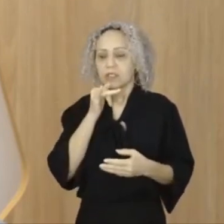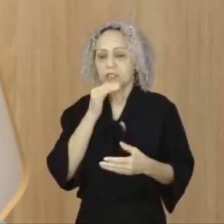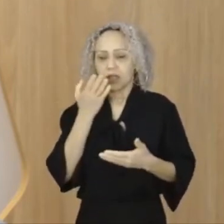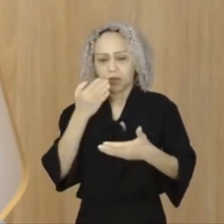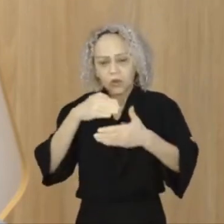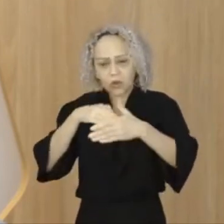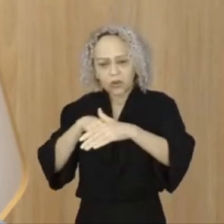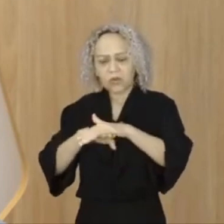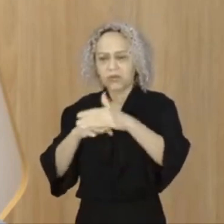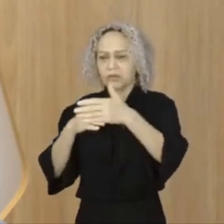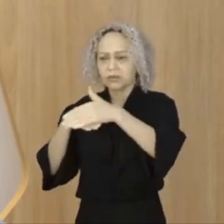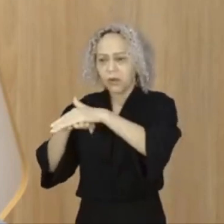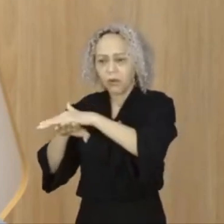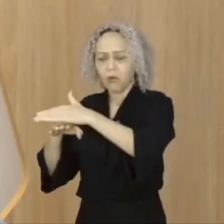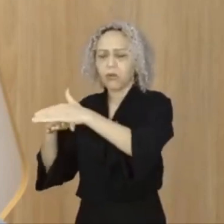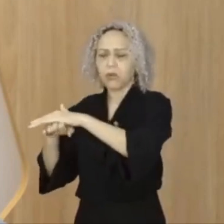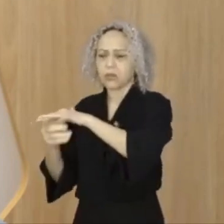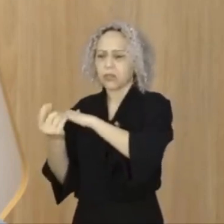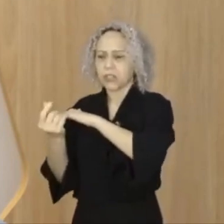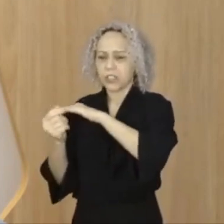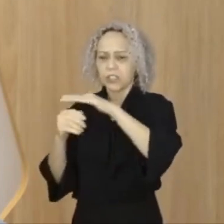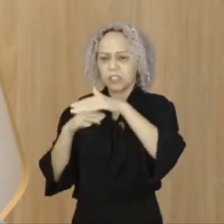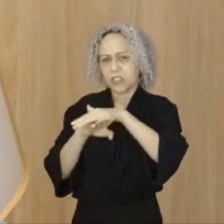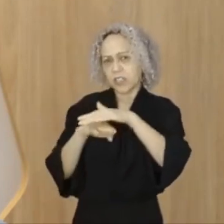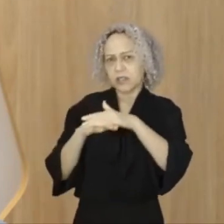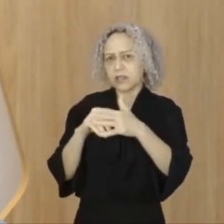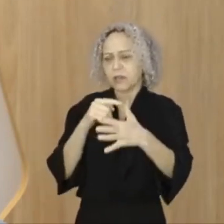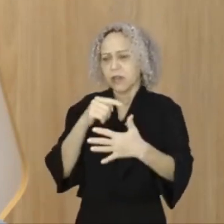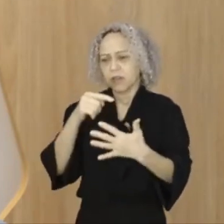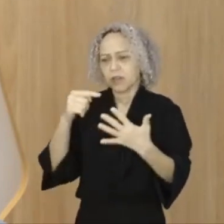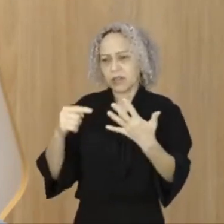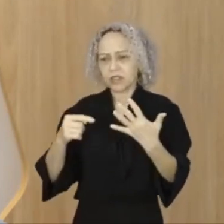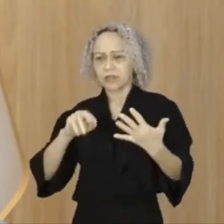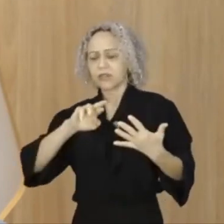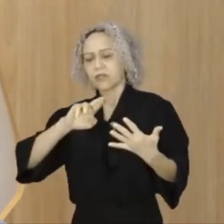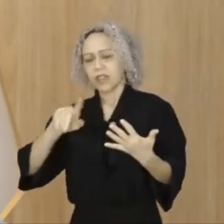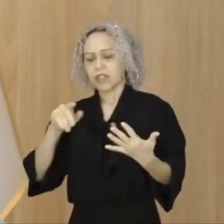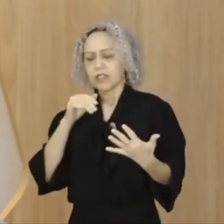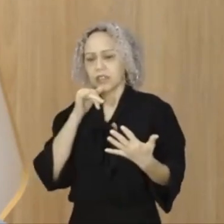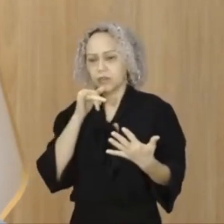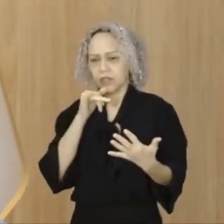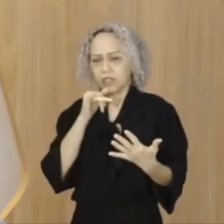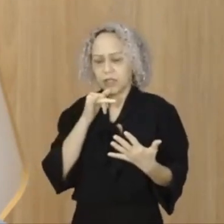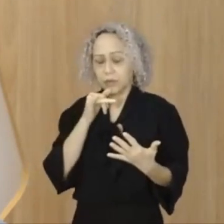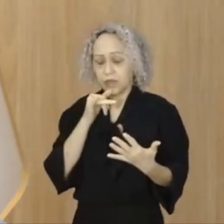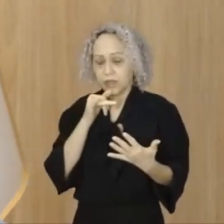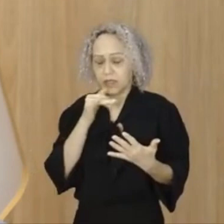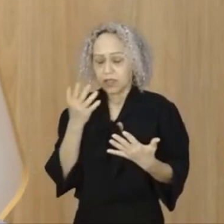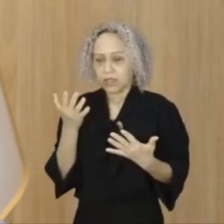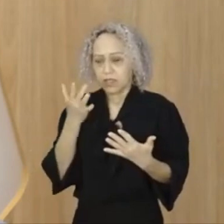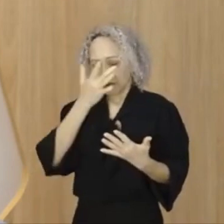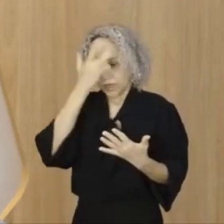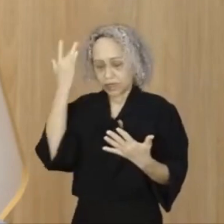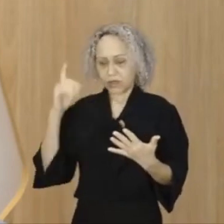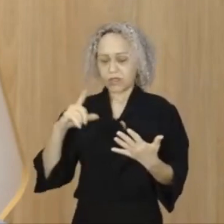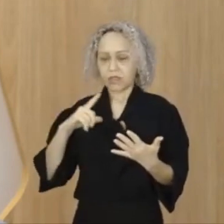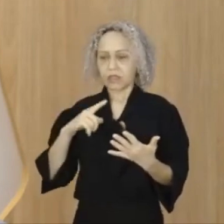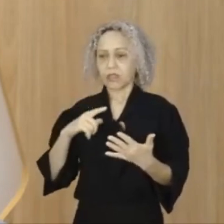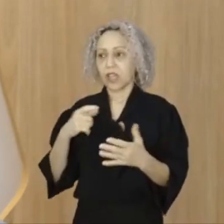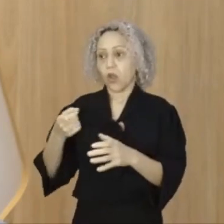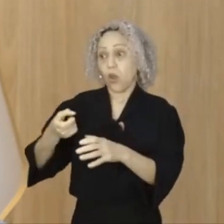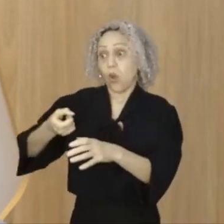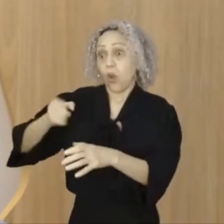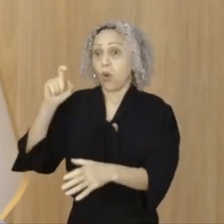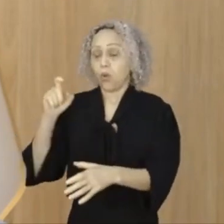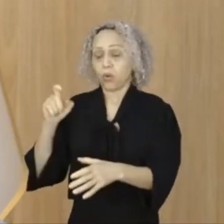tributação de offshores. Ou seja, nós estamos discutindo e vamos entrar com certeza nesse tripé de tributação